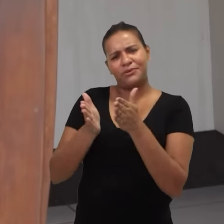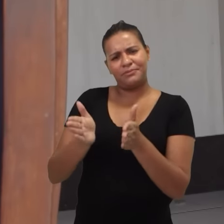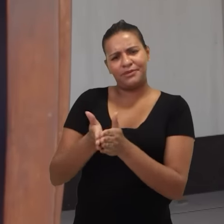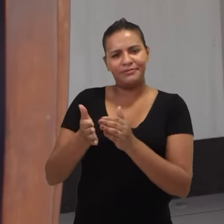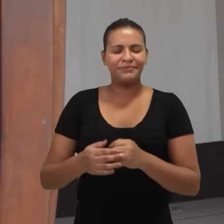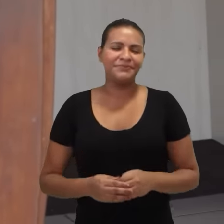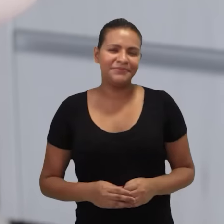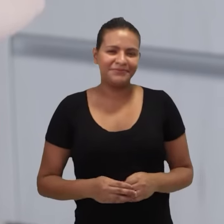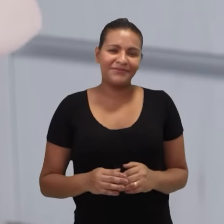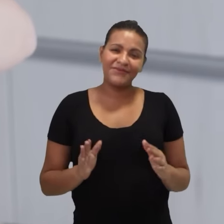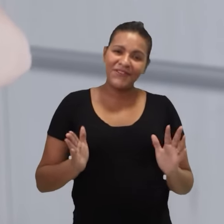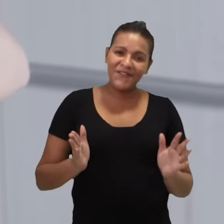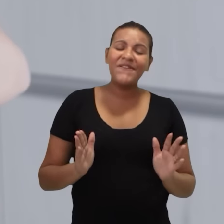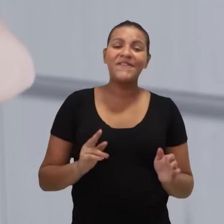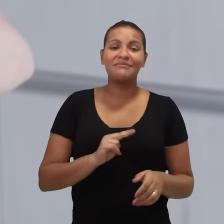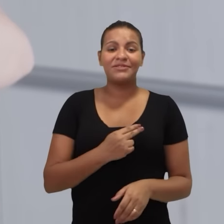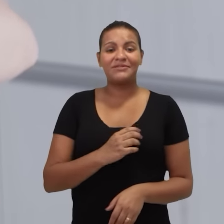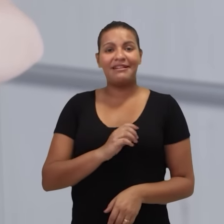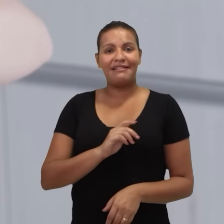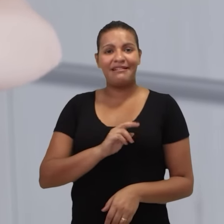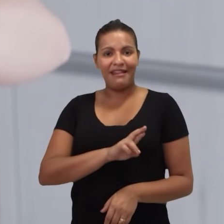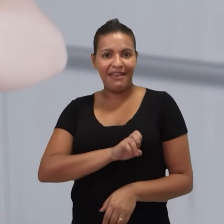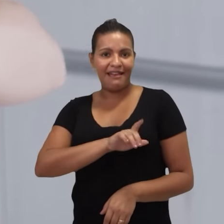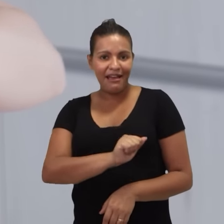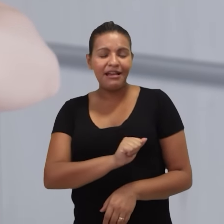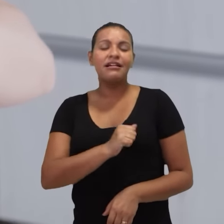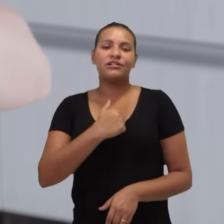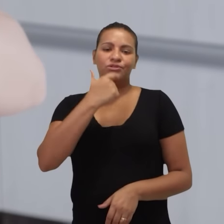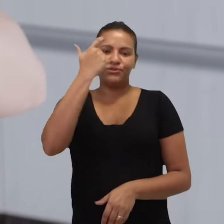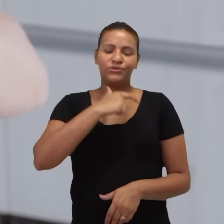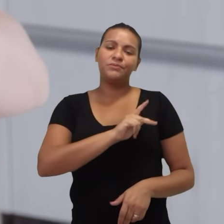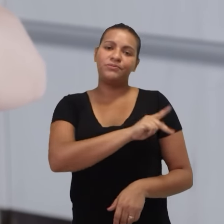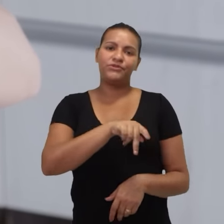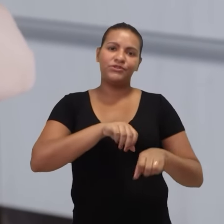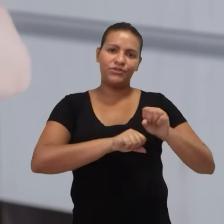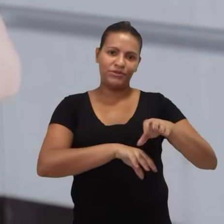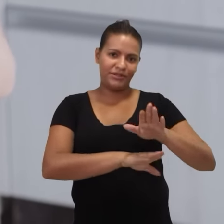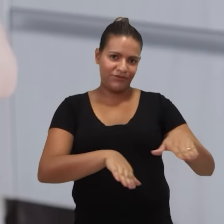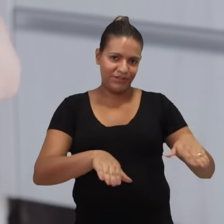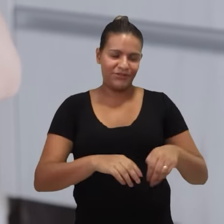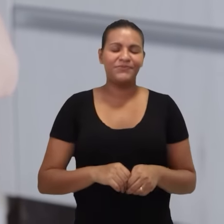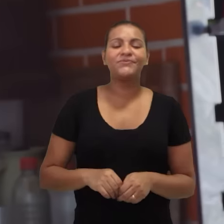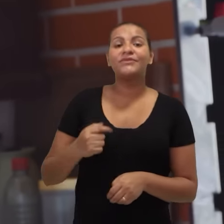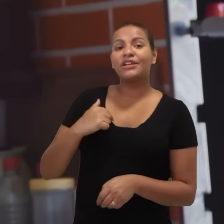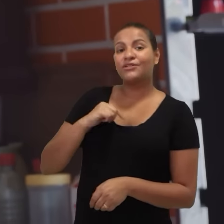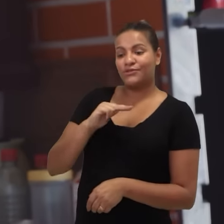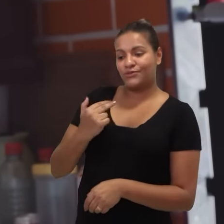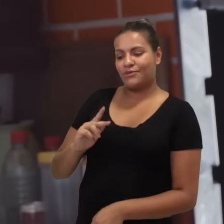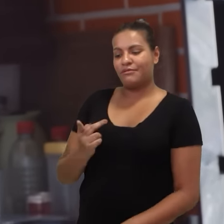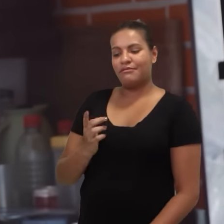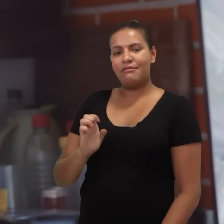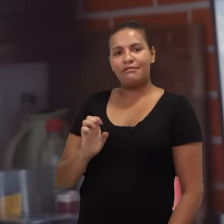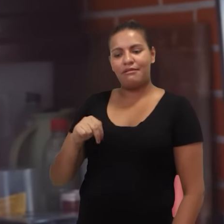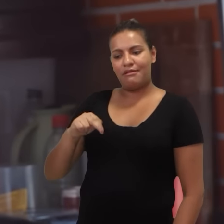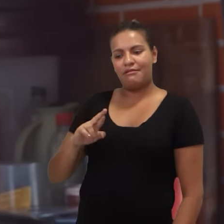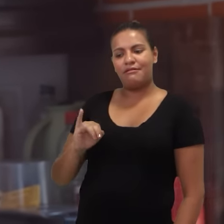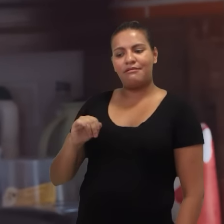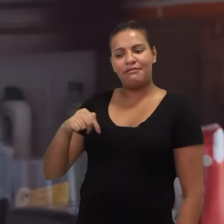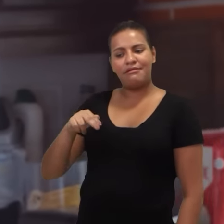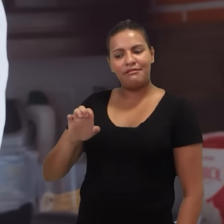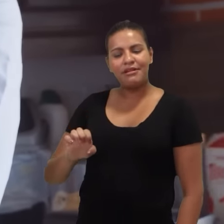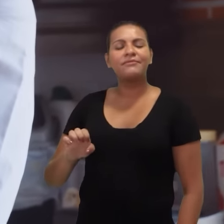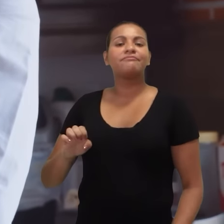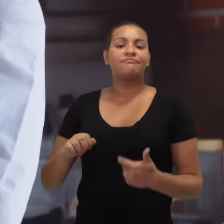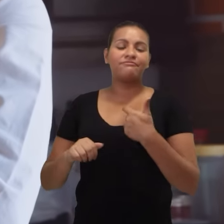Eu sou Greca, eu sou professora de educação infantil, tenho 34 anos. Eu sou o Henrique, tenho